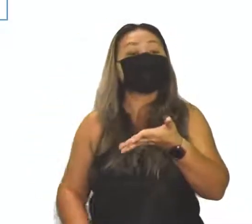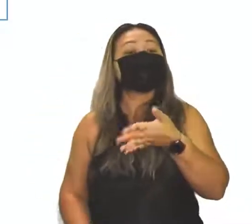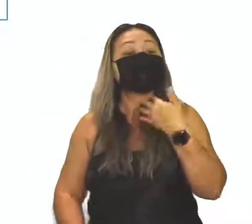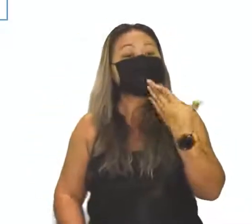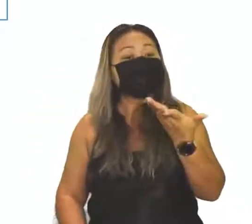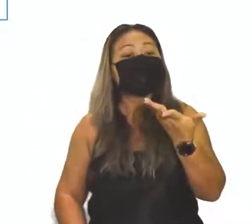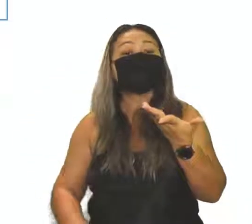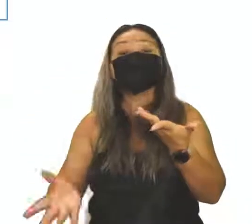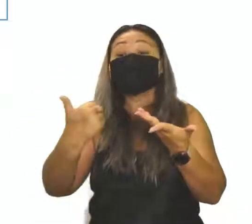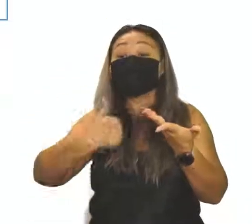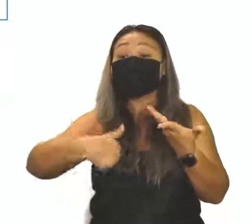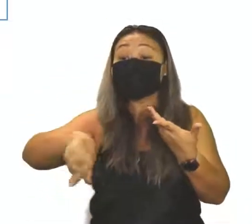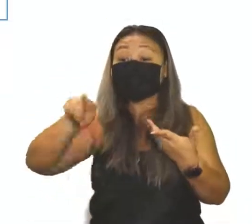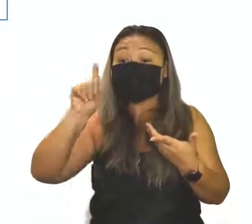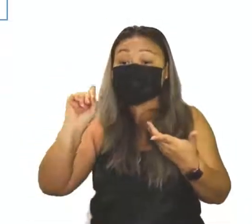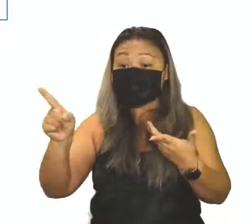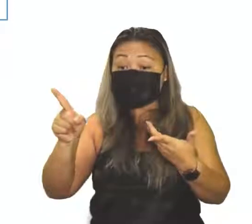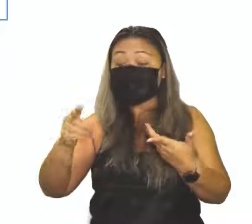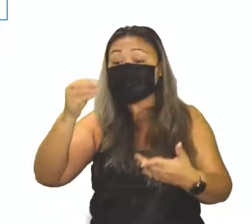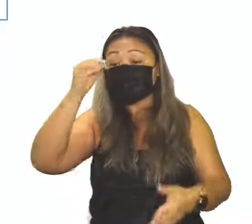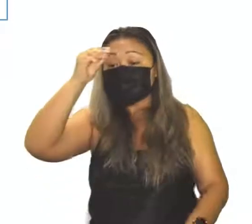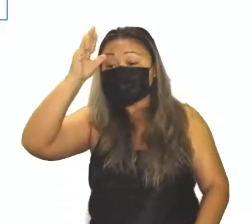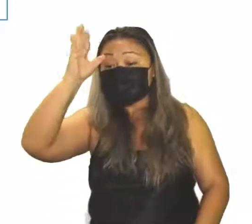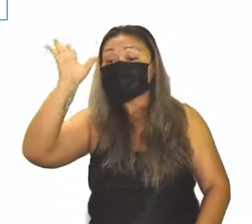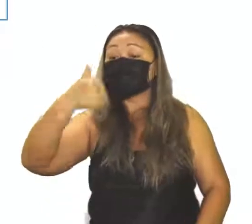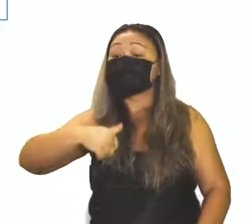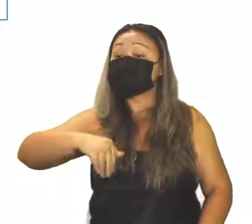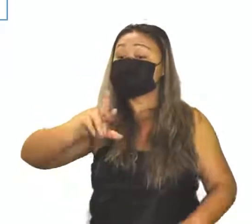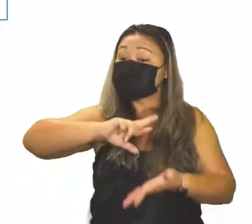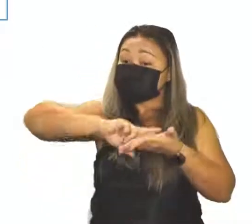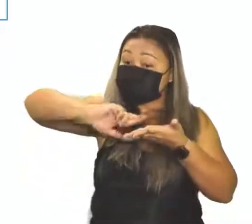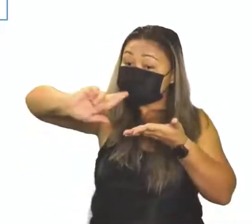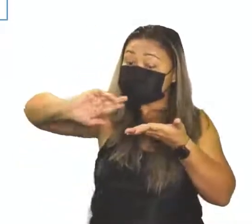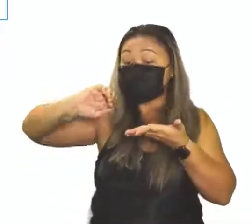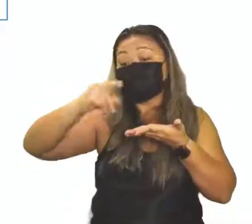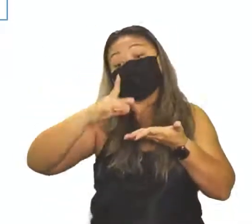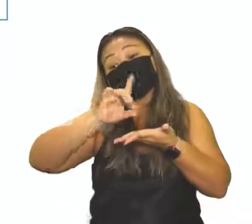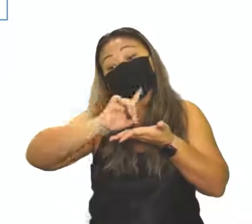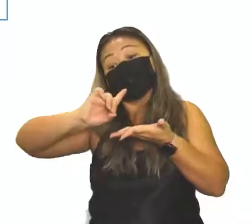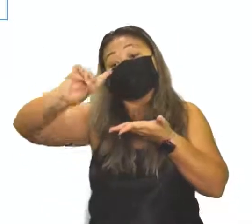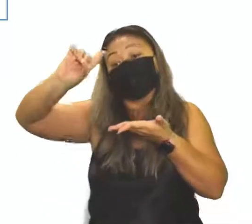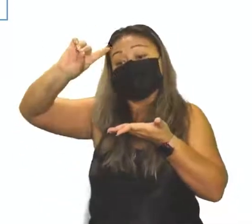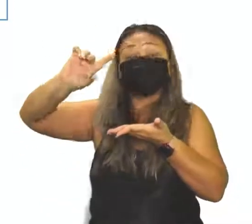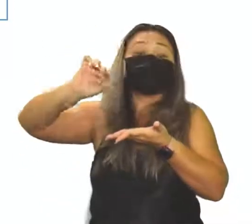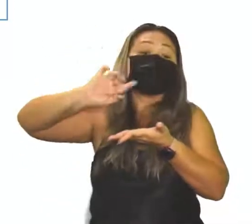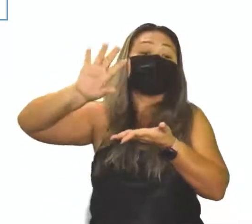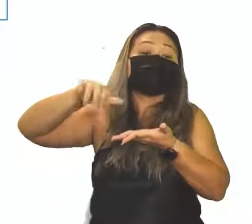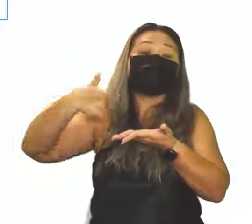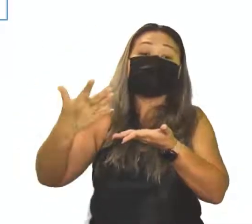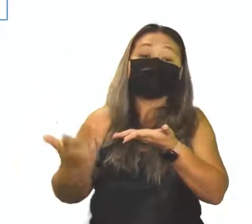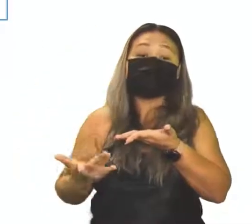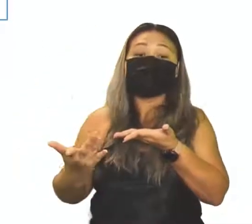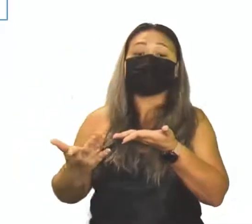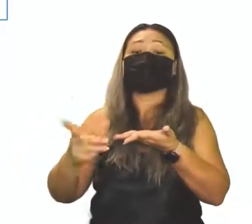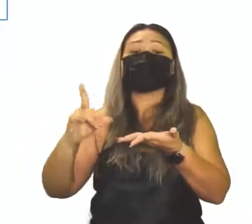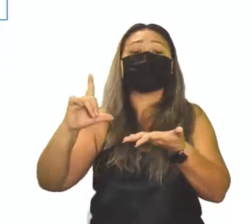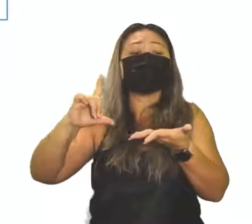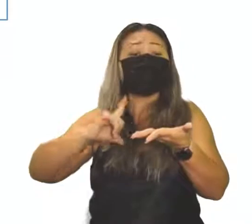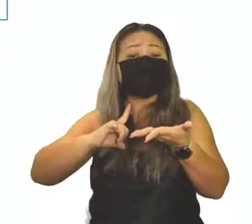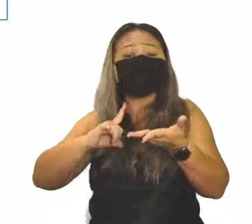conhecimento religioso ou teológico tem como princípio a existência de verdades